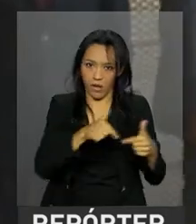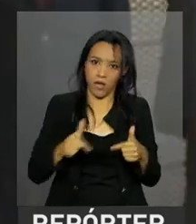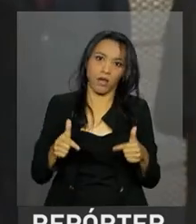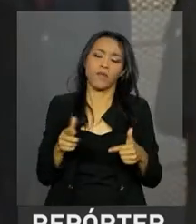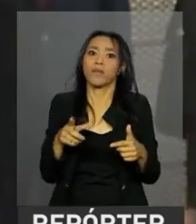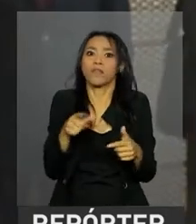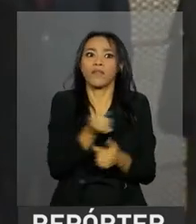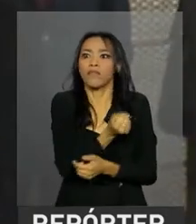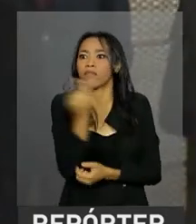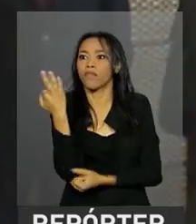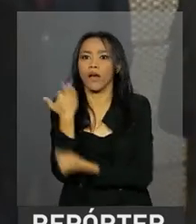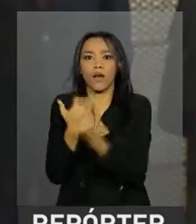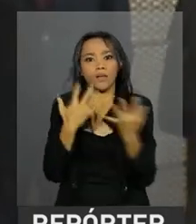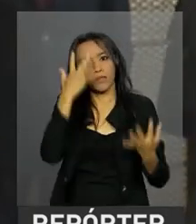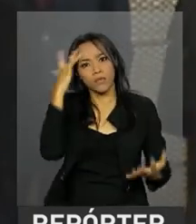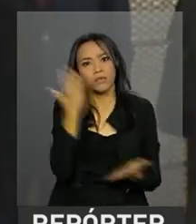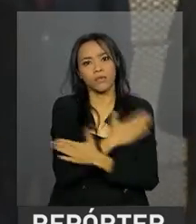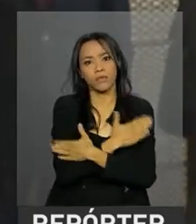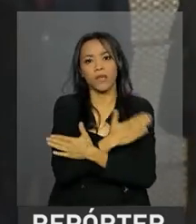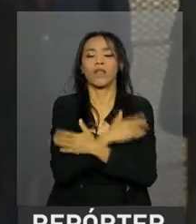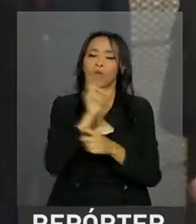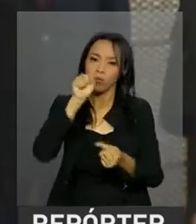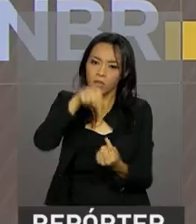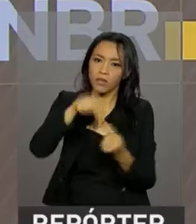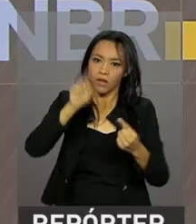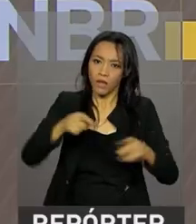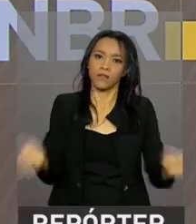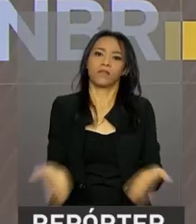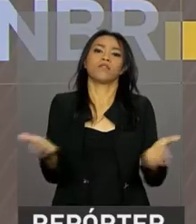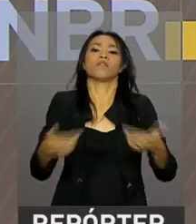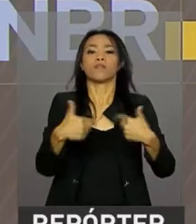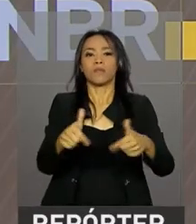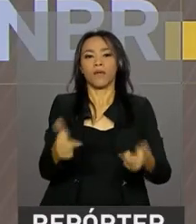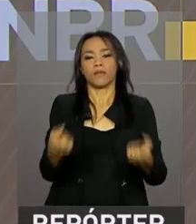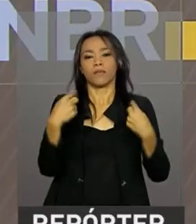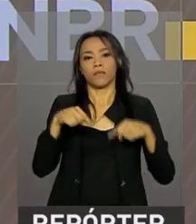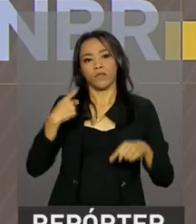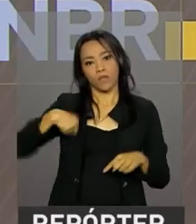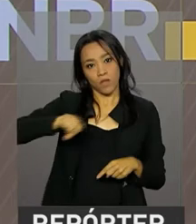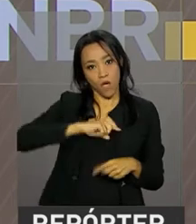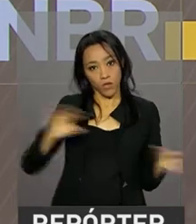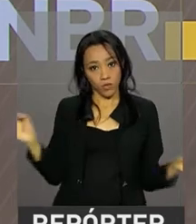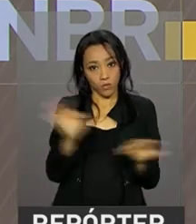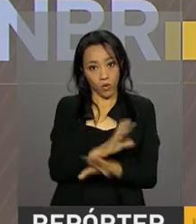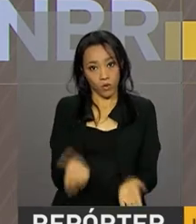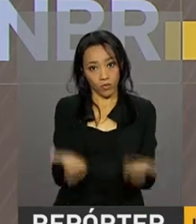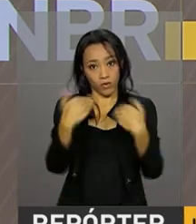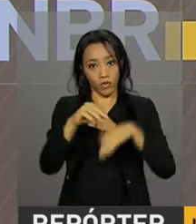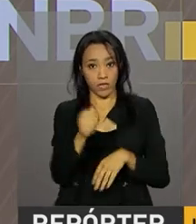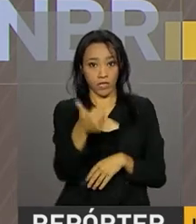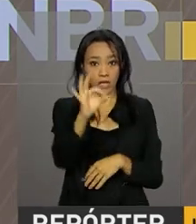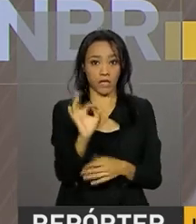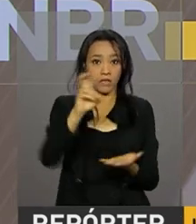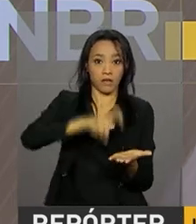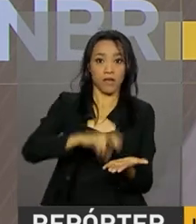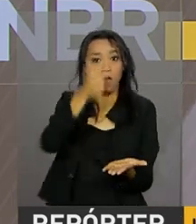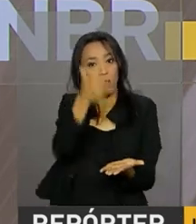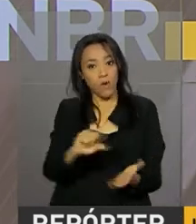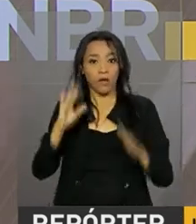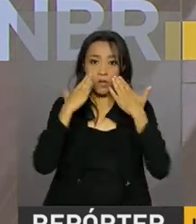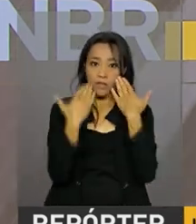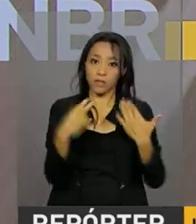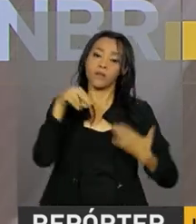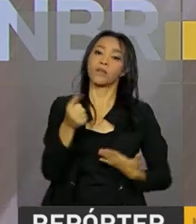de desempregados, é exatamente para incentivar o emprego. E nós ficamos por aqui, voltamos às 10 da manhã na próxima